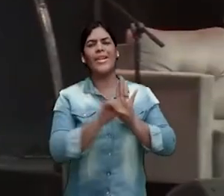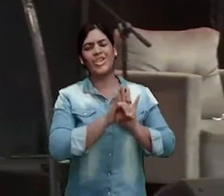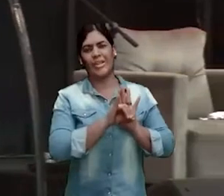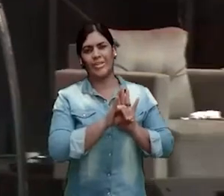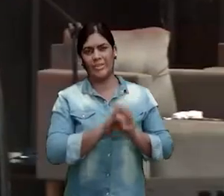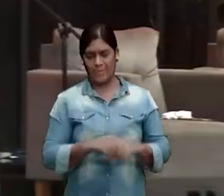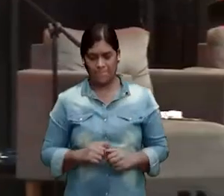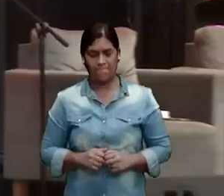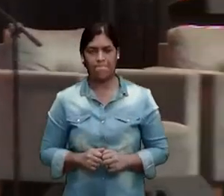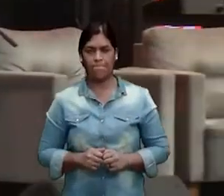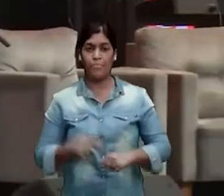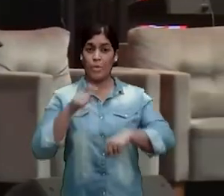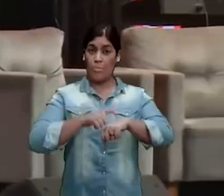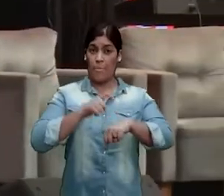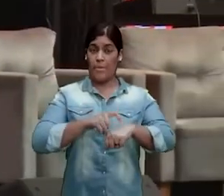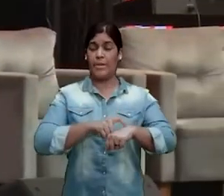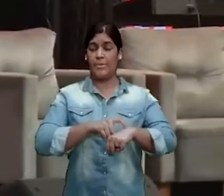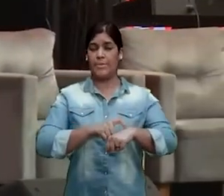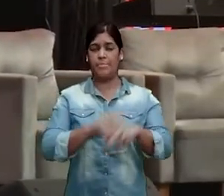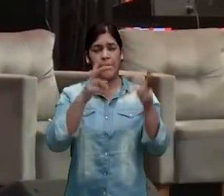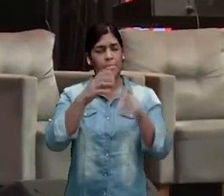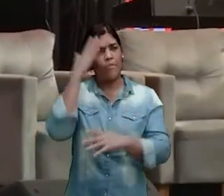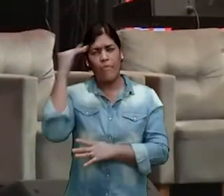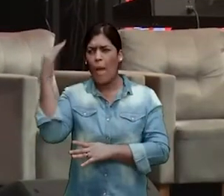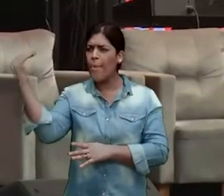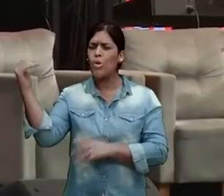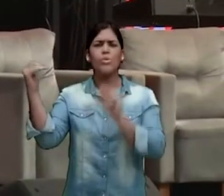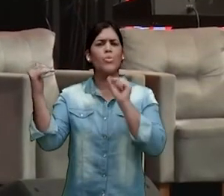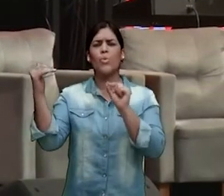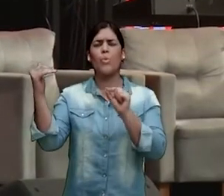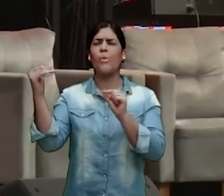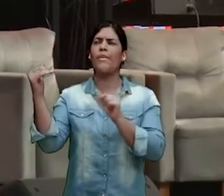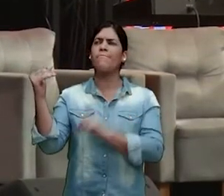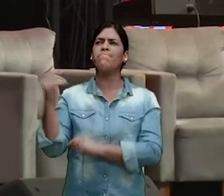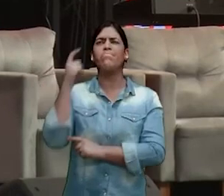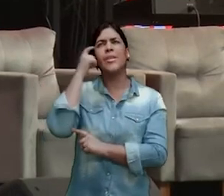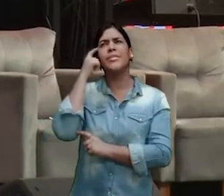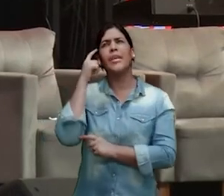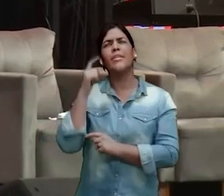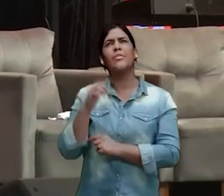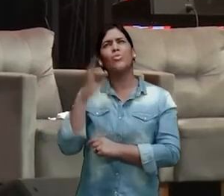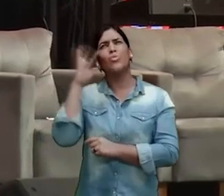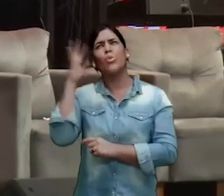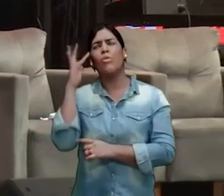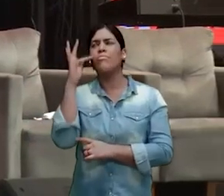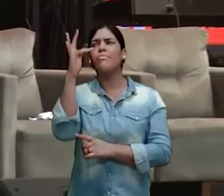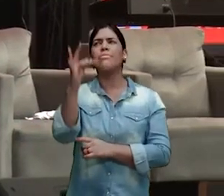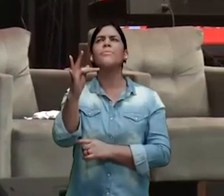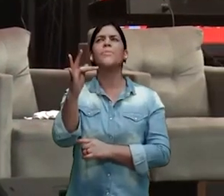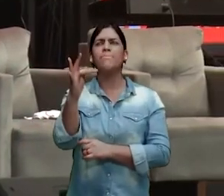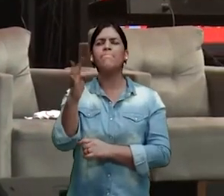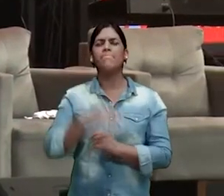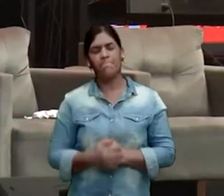e foi um momento em que ser famoso passou a ser uma possibilidade dos seus sonhos